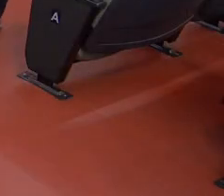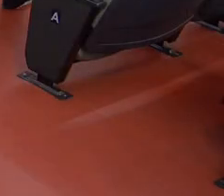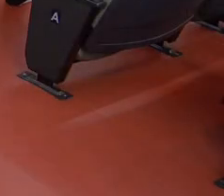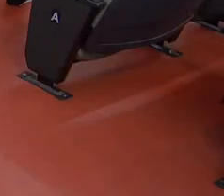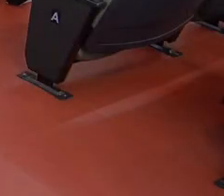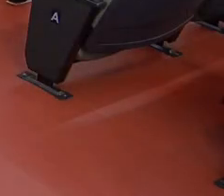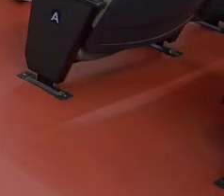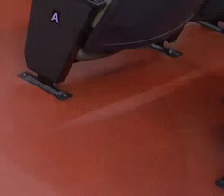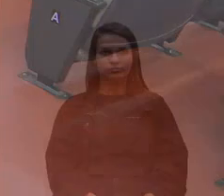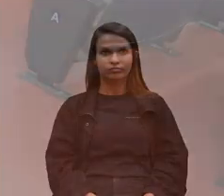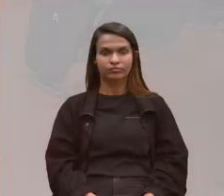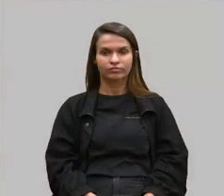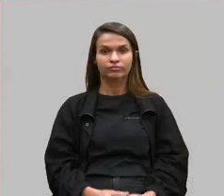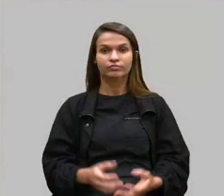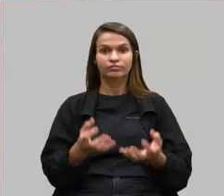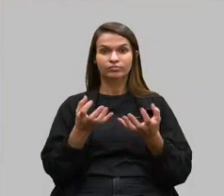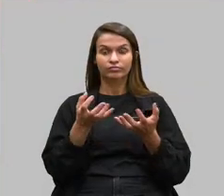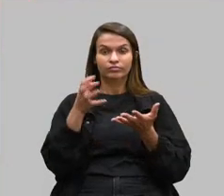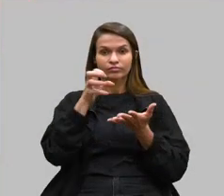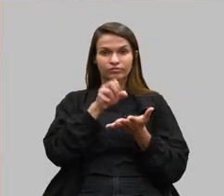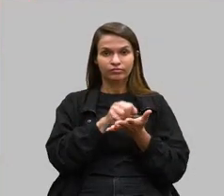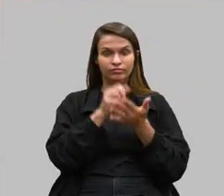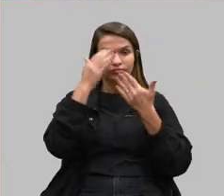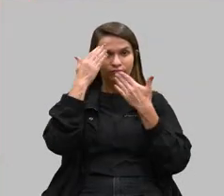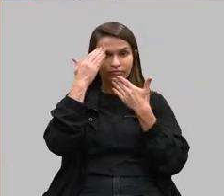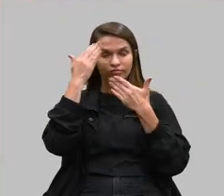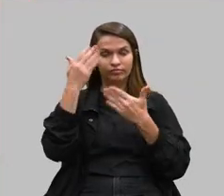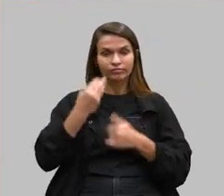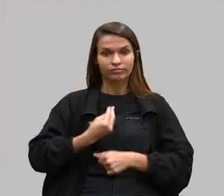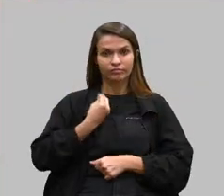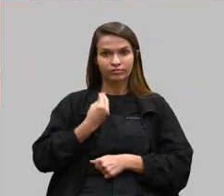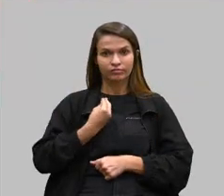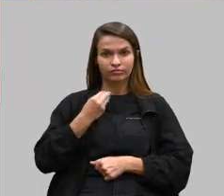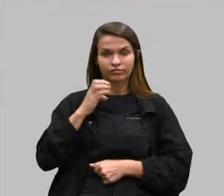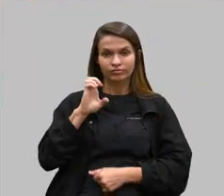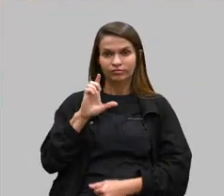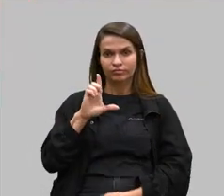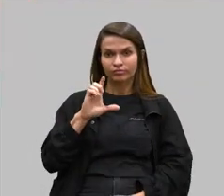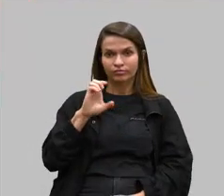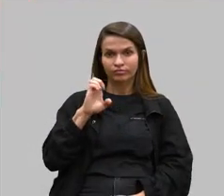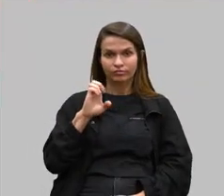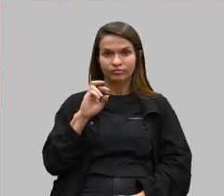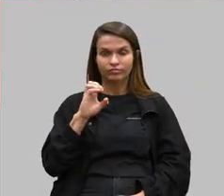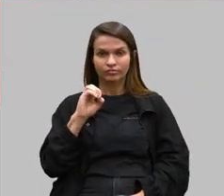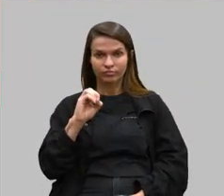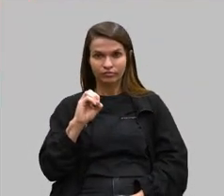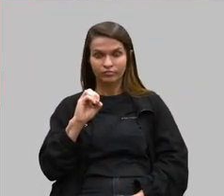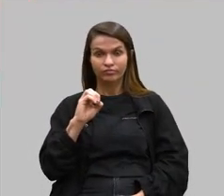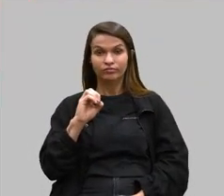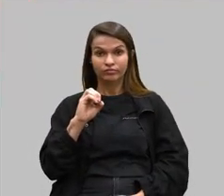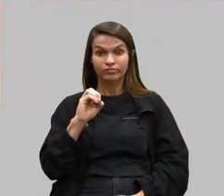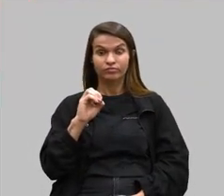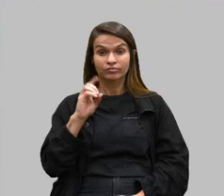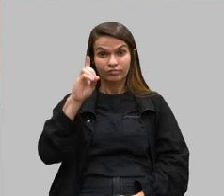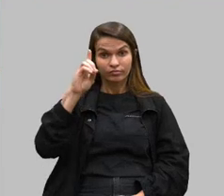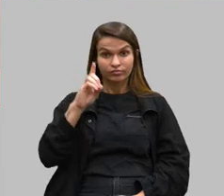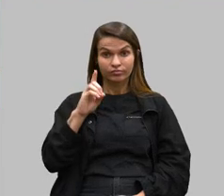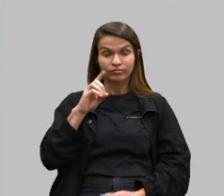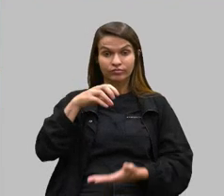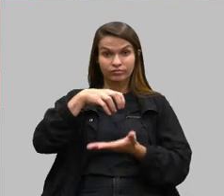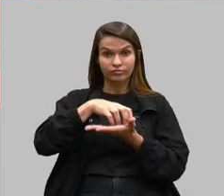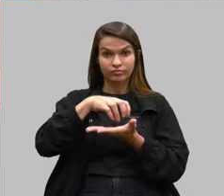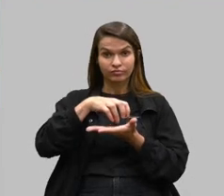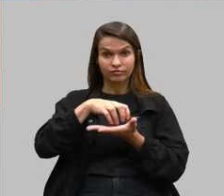operação gostaríamos de registrar e agradecer a presença de Hélio Roberto Silva de Souza diretor do departamento de